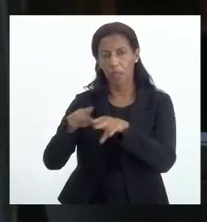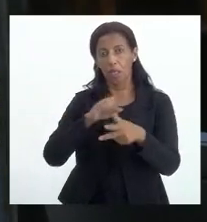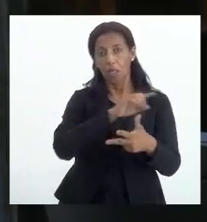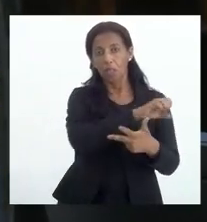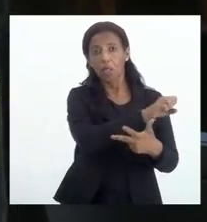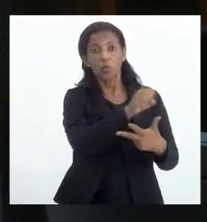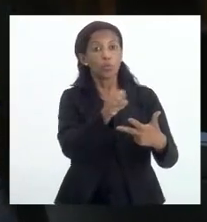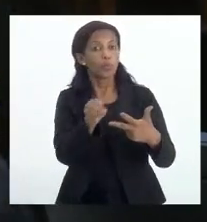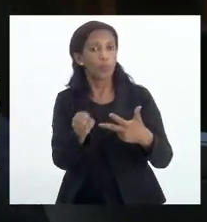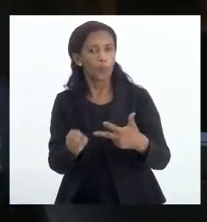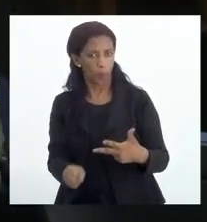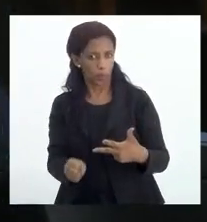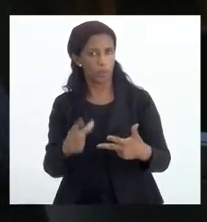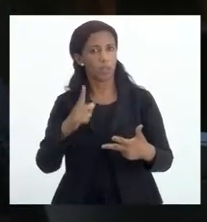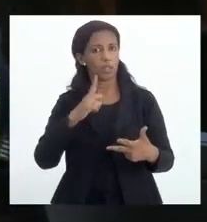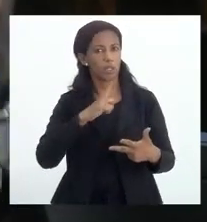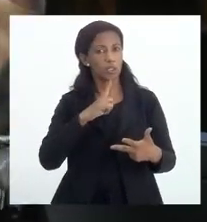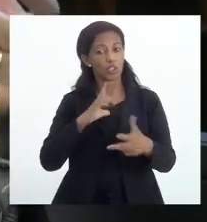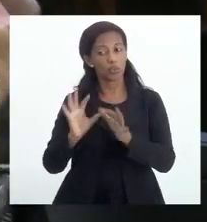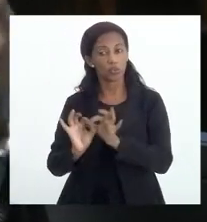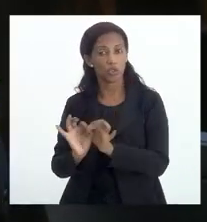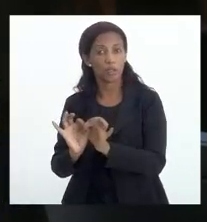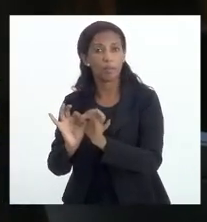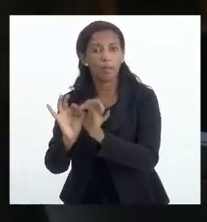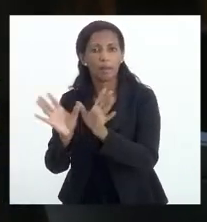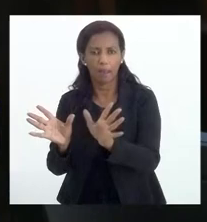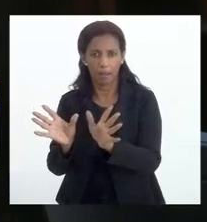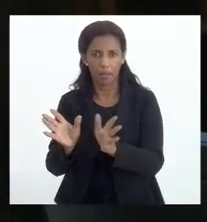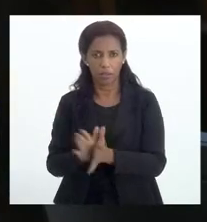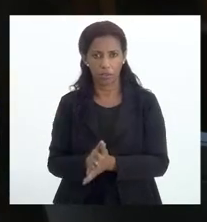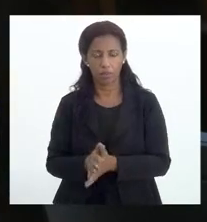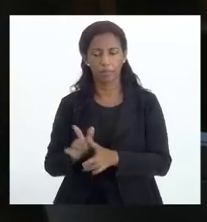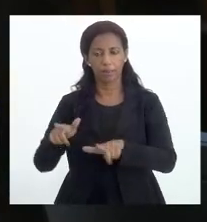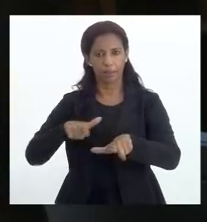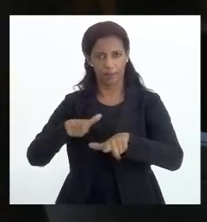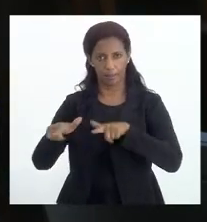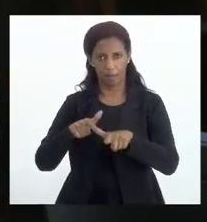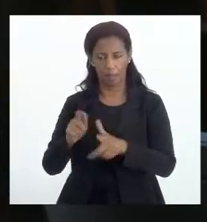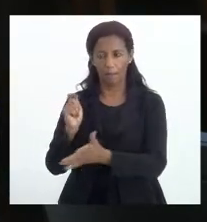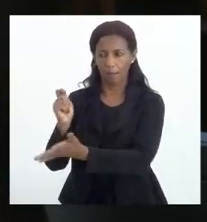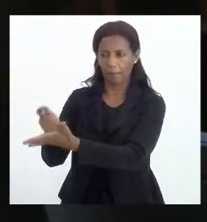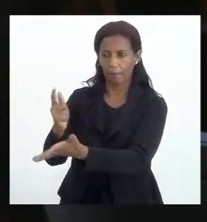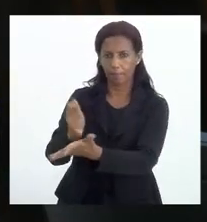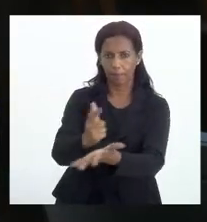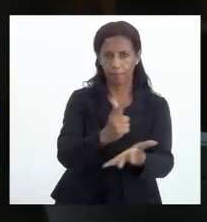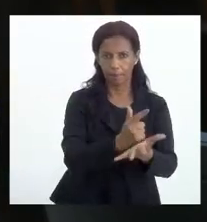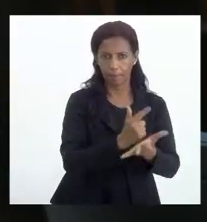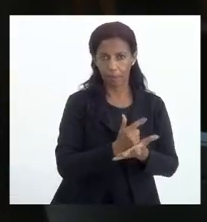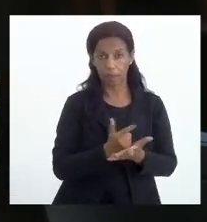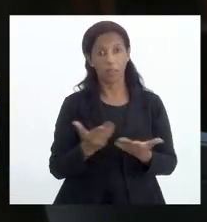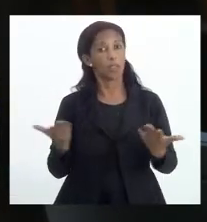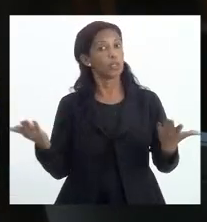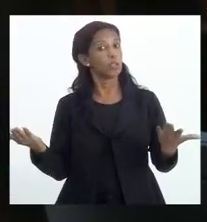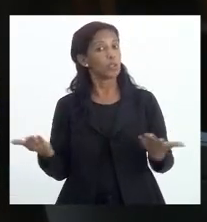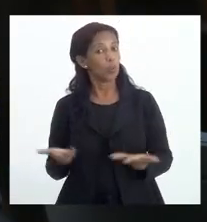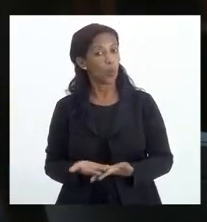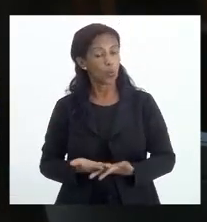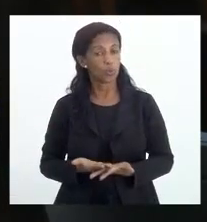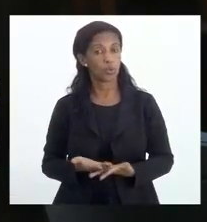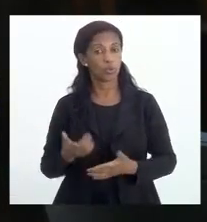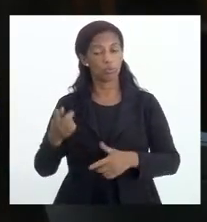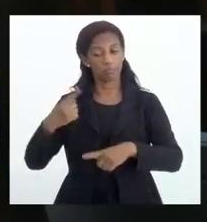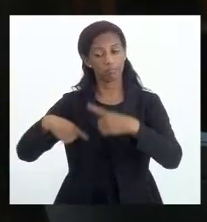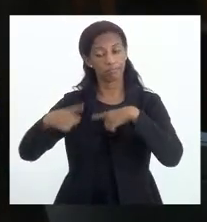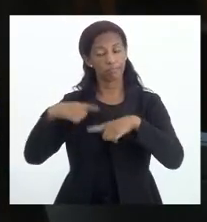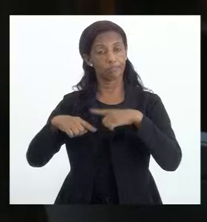uma forma geral, tinham de liberdade para trabalhar, e hoje a gente está se colocando